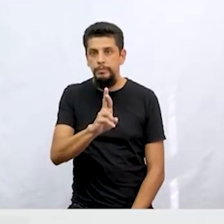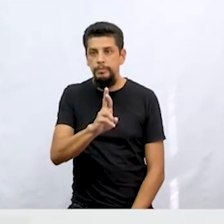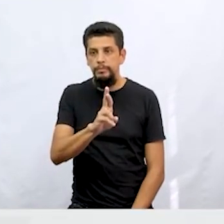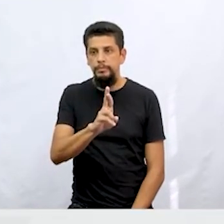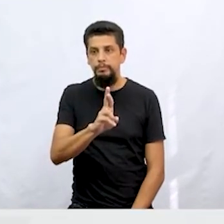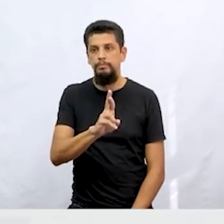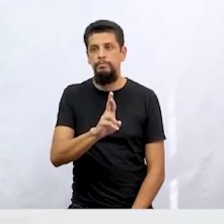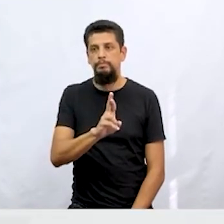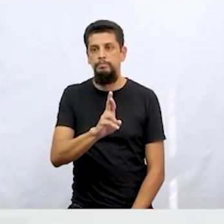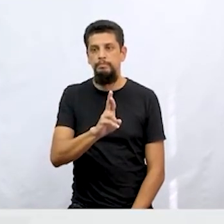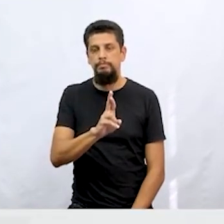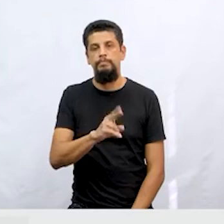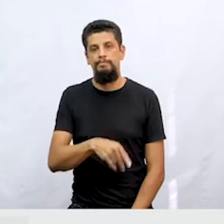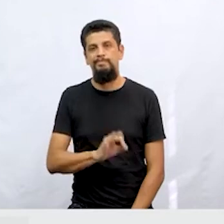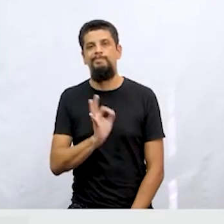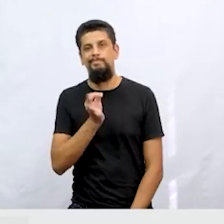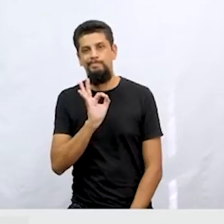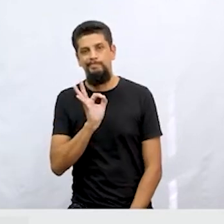resultado?